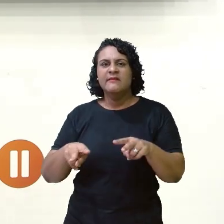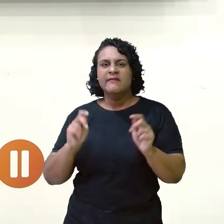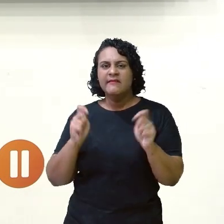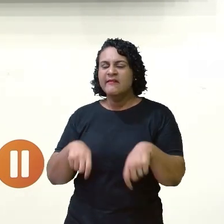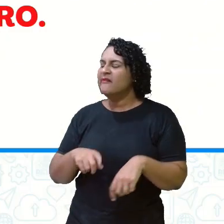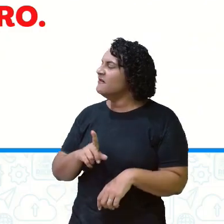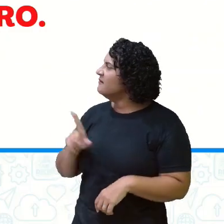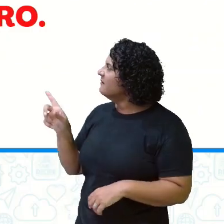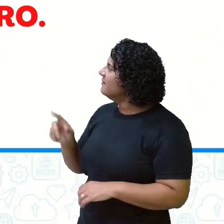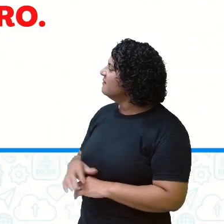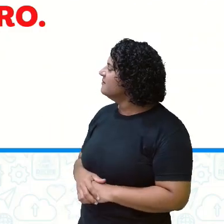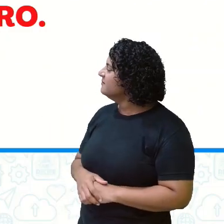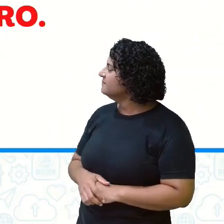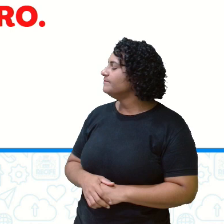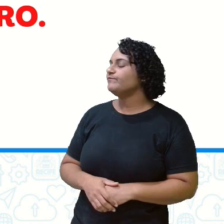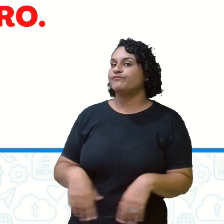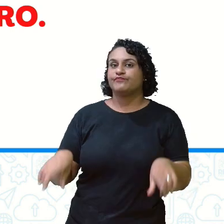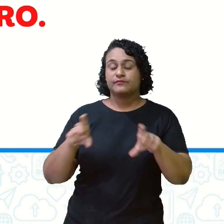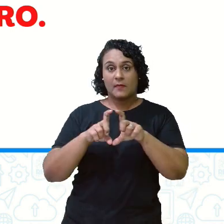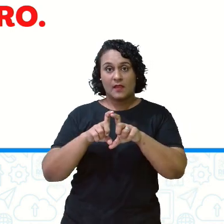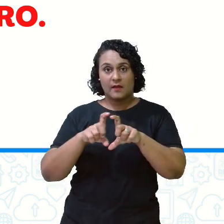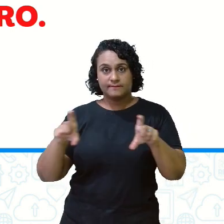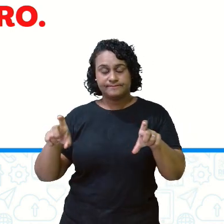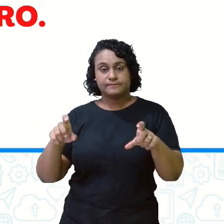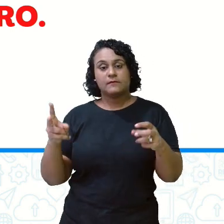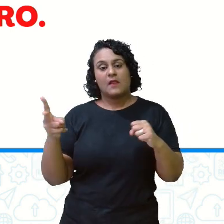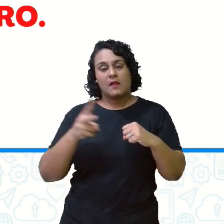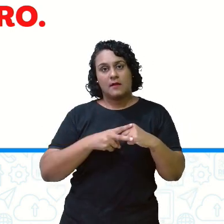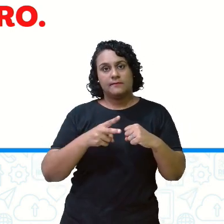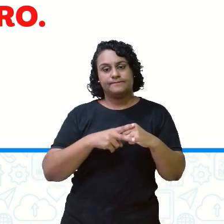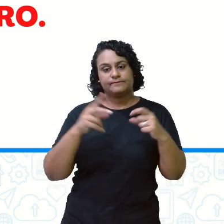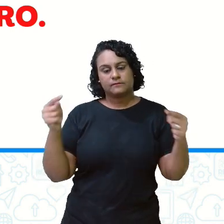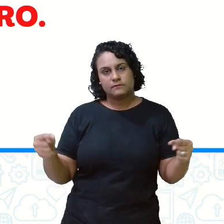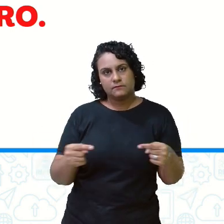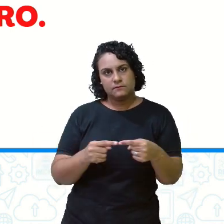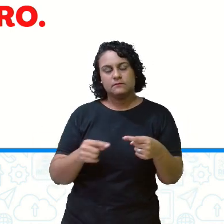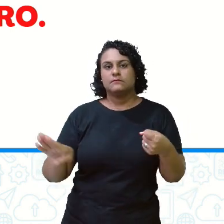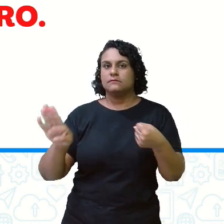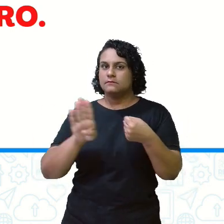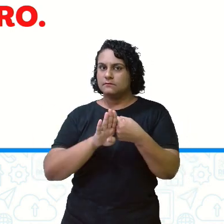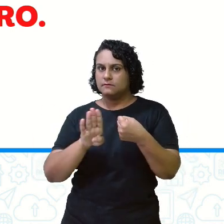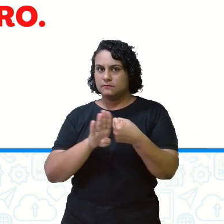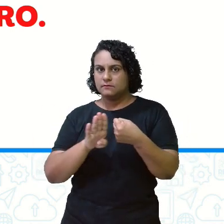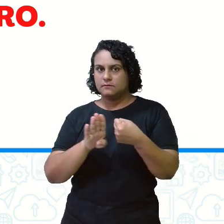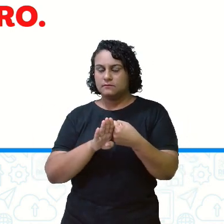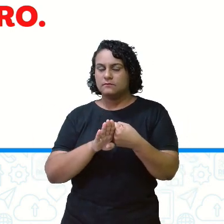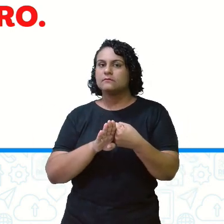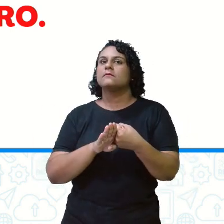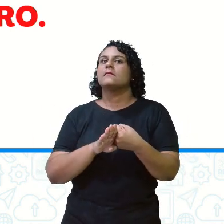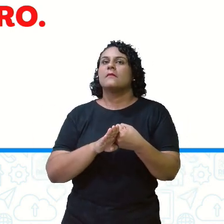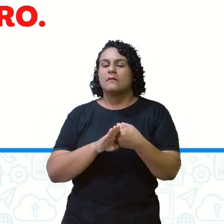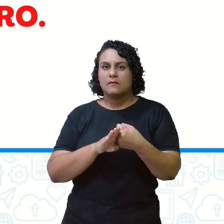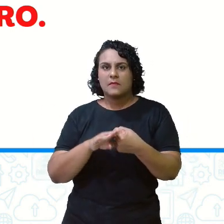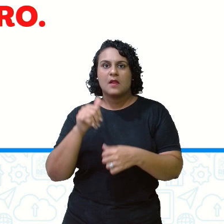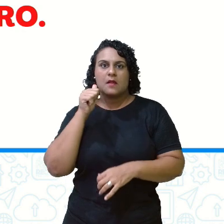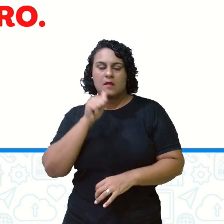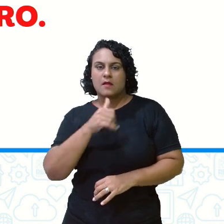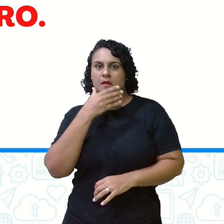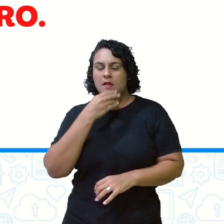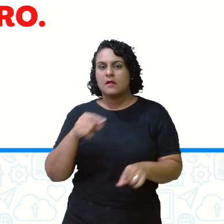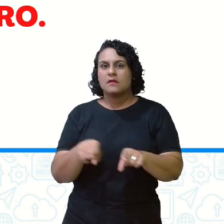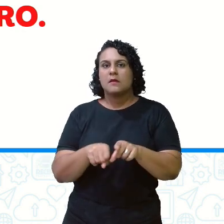aí, nas frases o verbo está concordando com o substantivo em gênero e